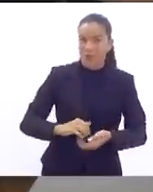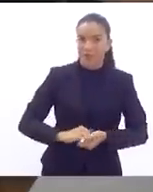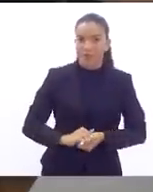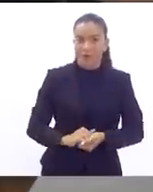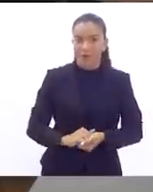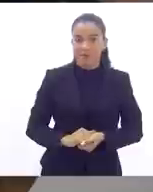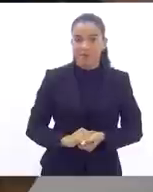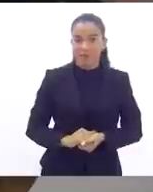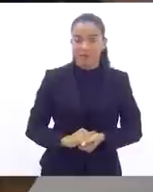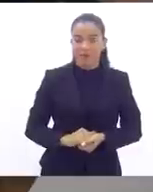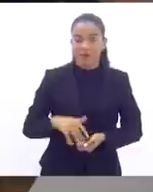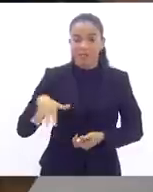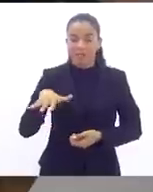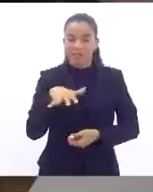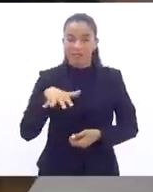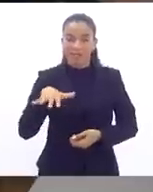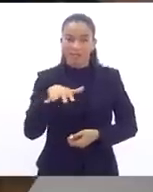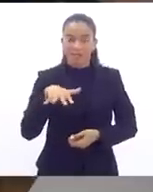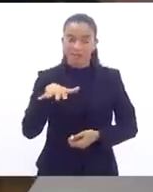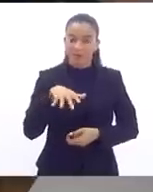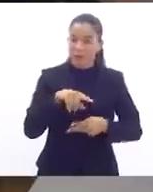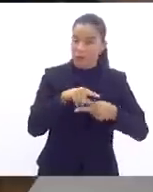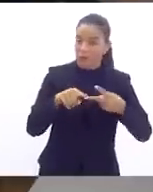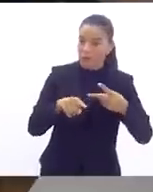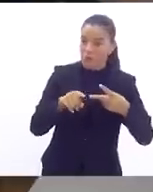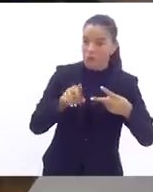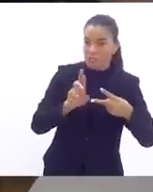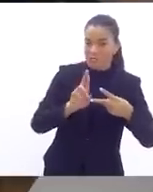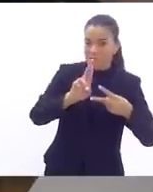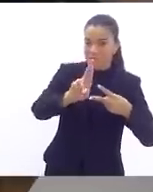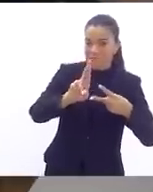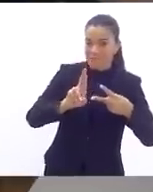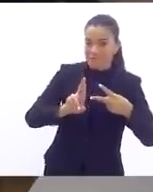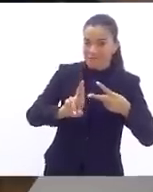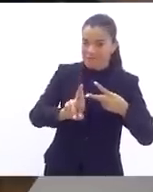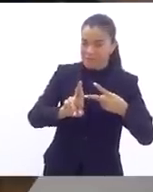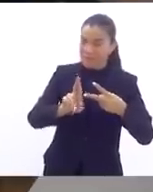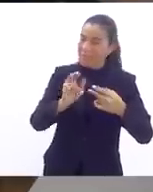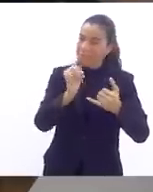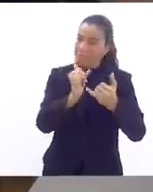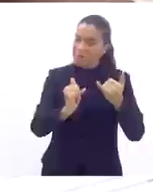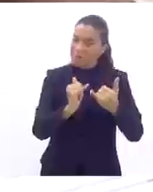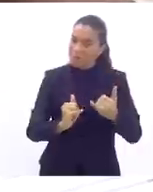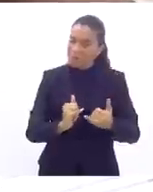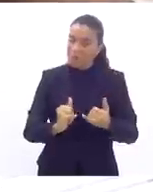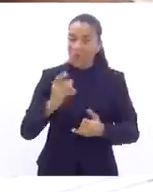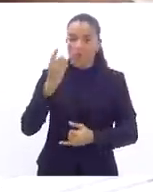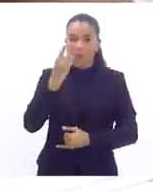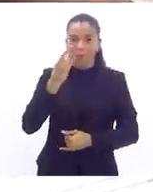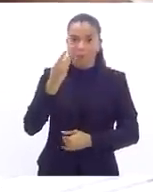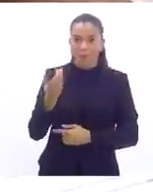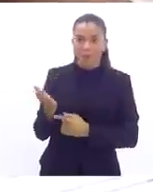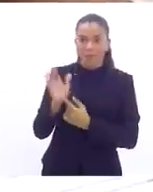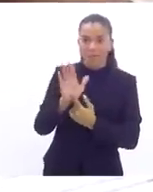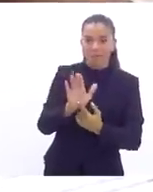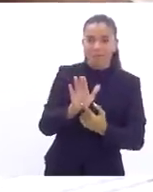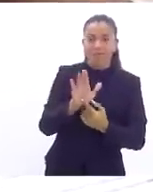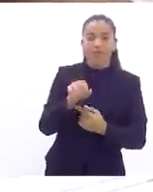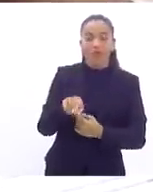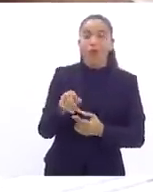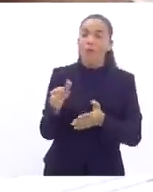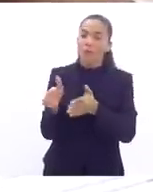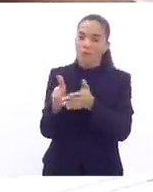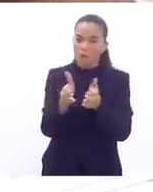essa questão né dessas Duas respostas né bem similares que os deputados apresentaram foram